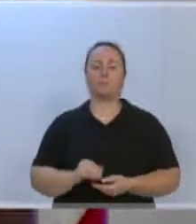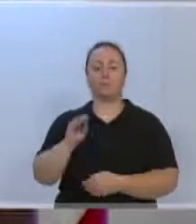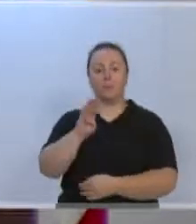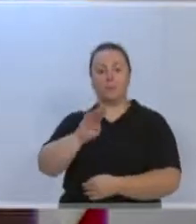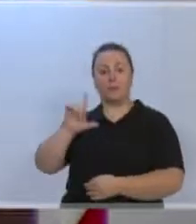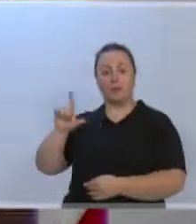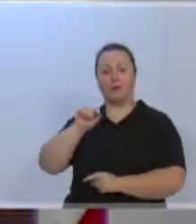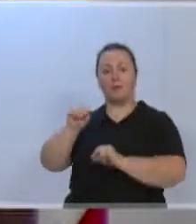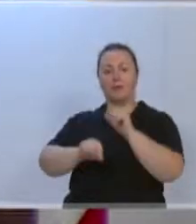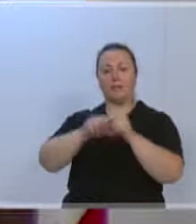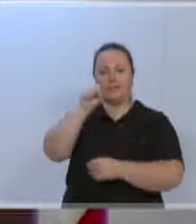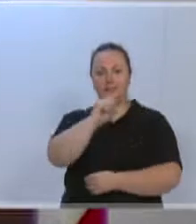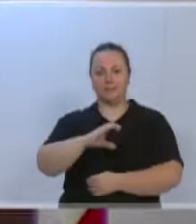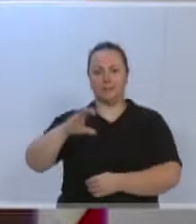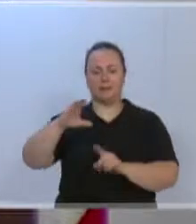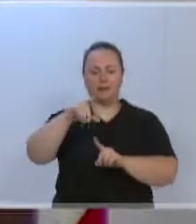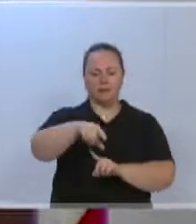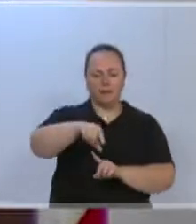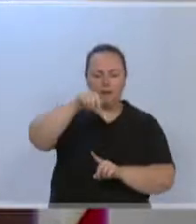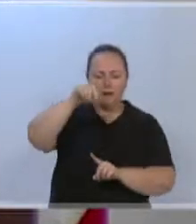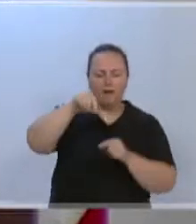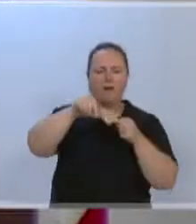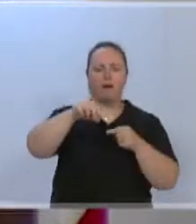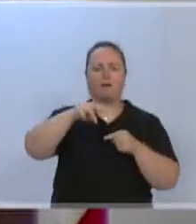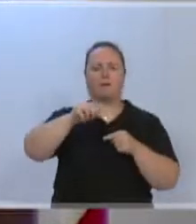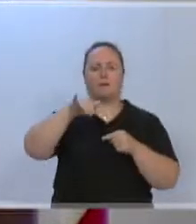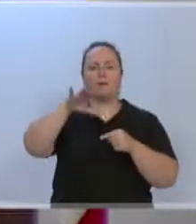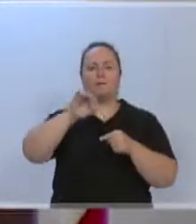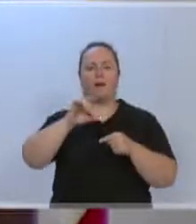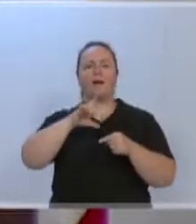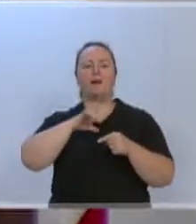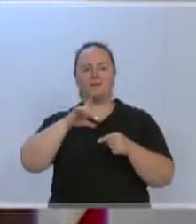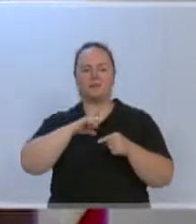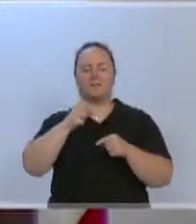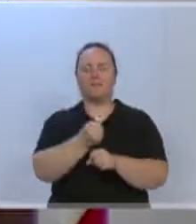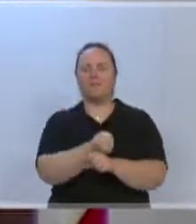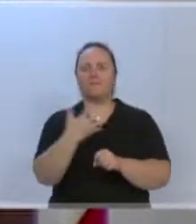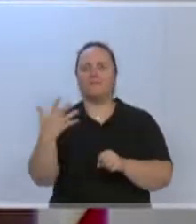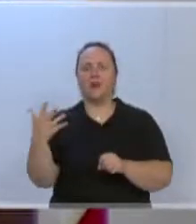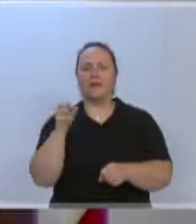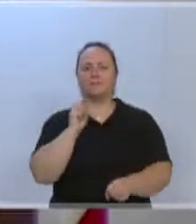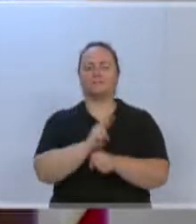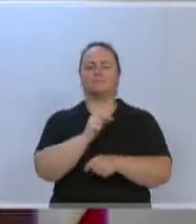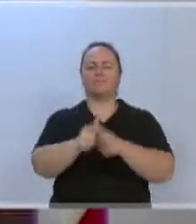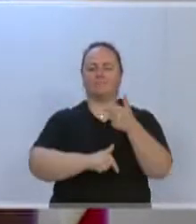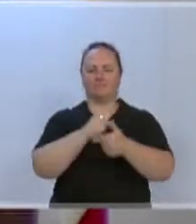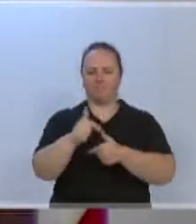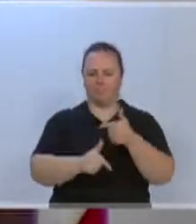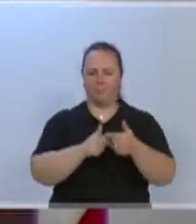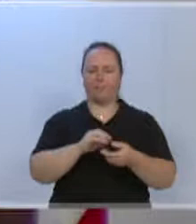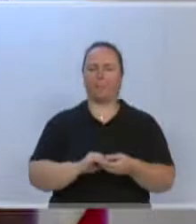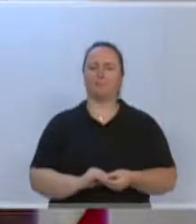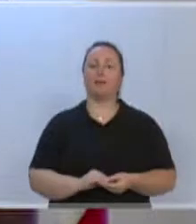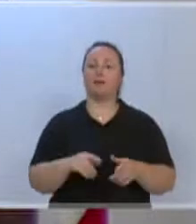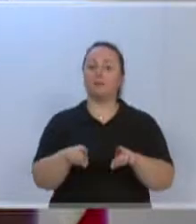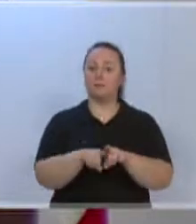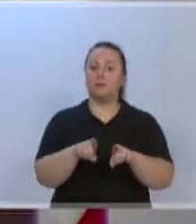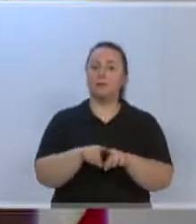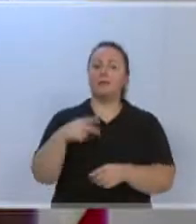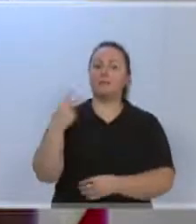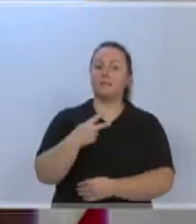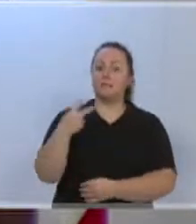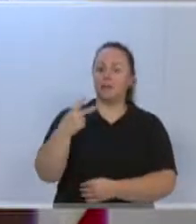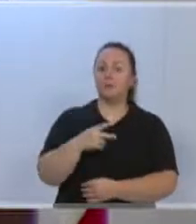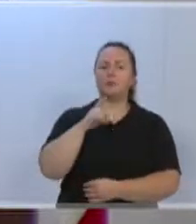a cidade de santa catarina que mais gerou emprego no mês de maio e desde o início do ano é a segunda cidade de santa catarina que mais gerou emprego apenas